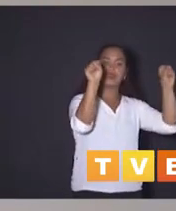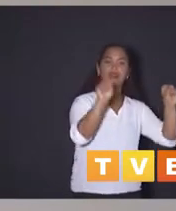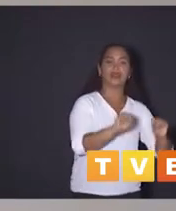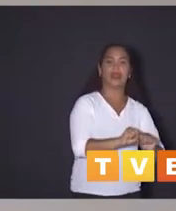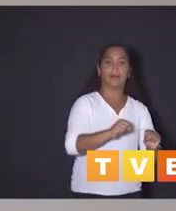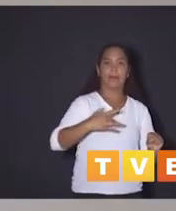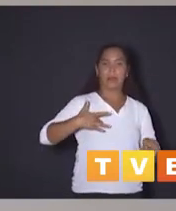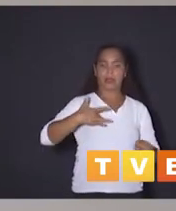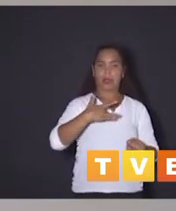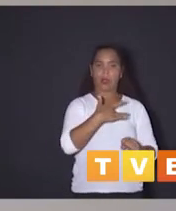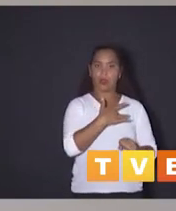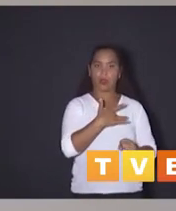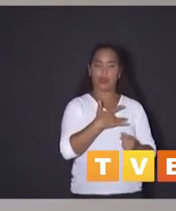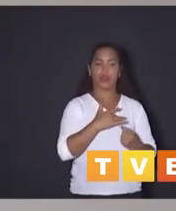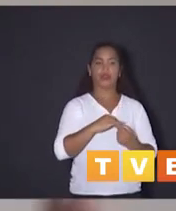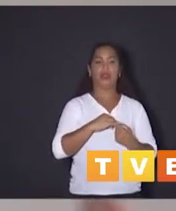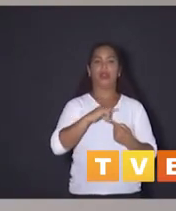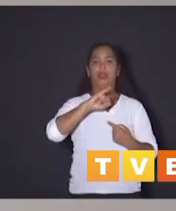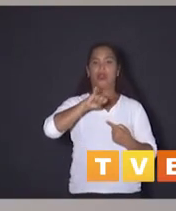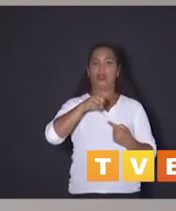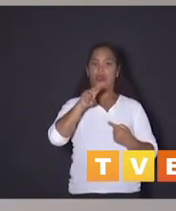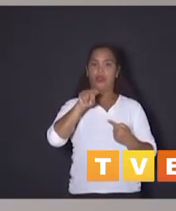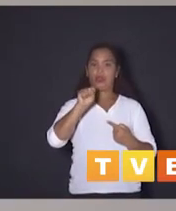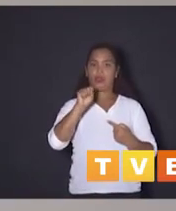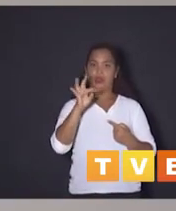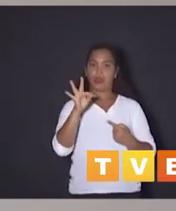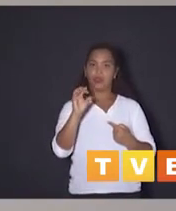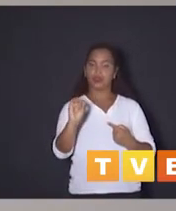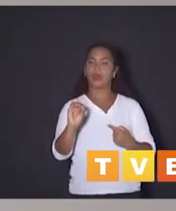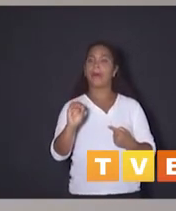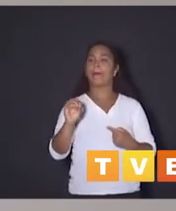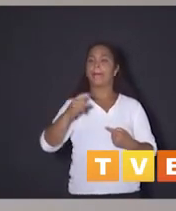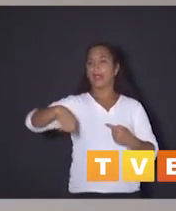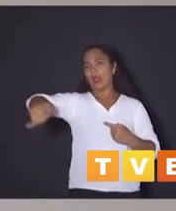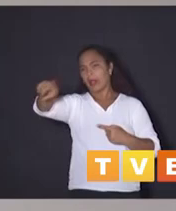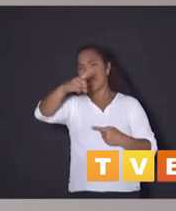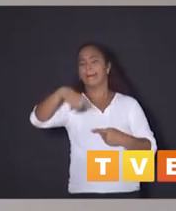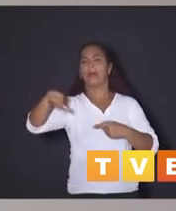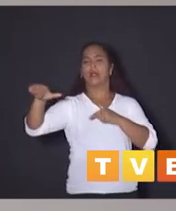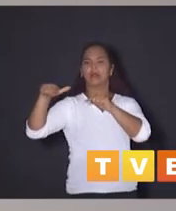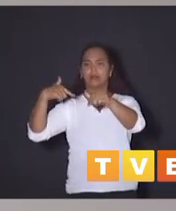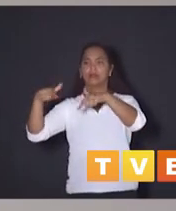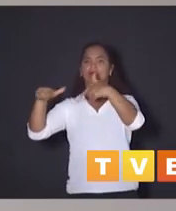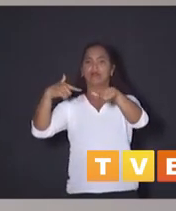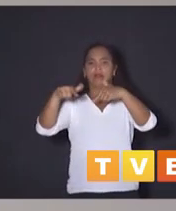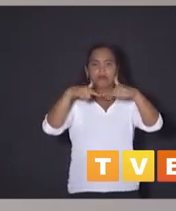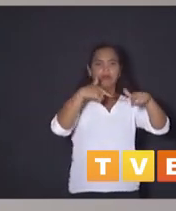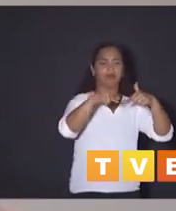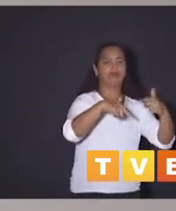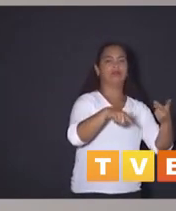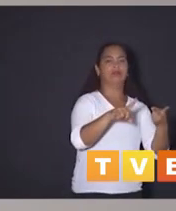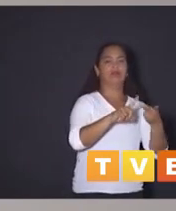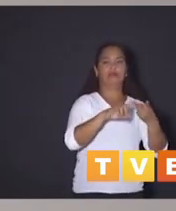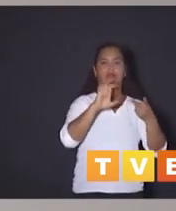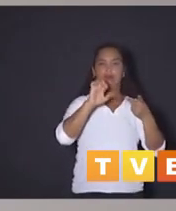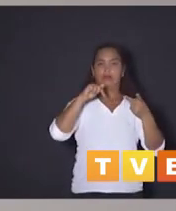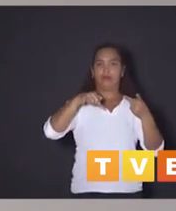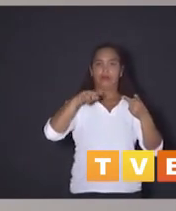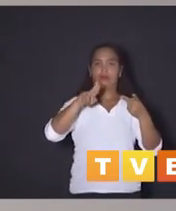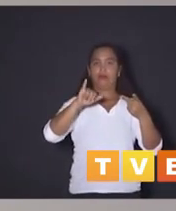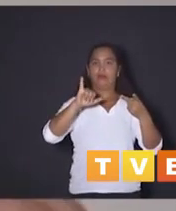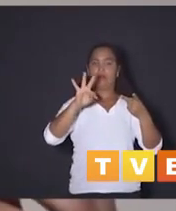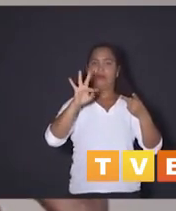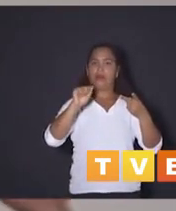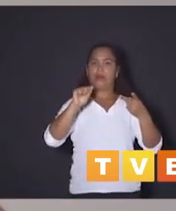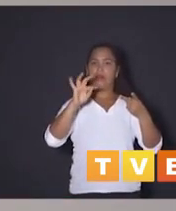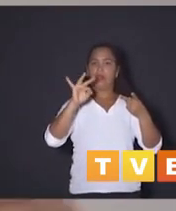saudáveis justo porque você permite o emprego de muita gente é é equitativa porque você permite uma participação no